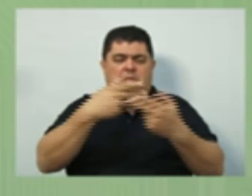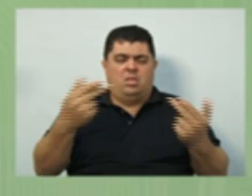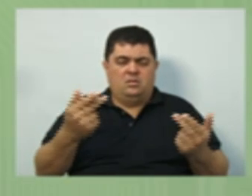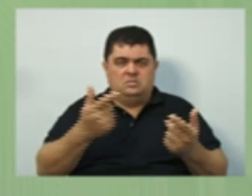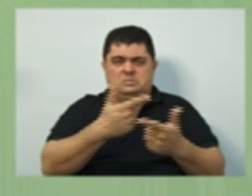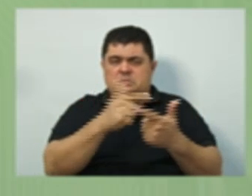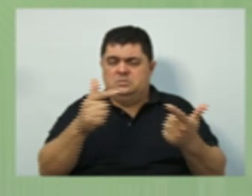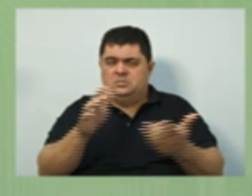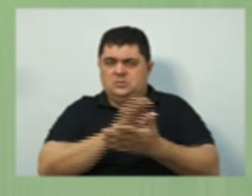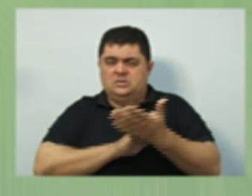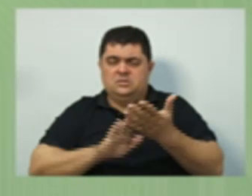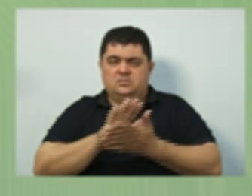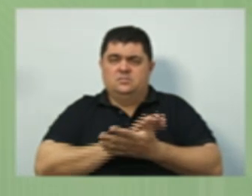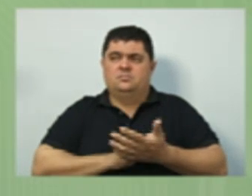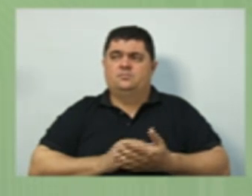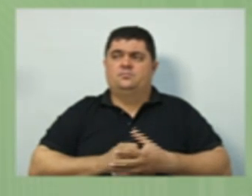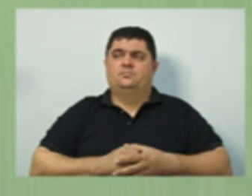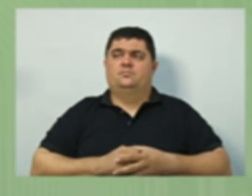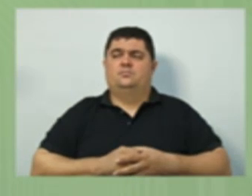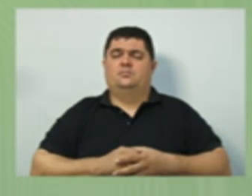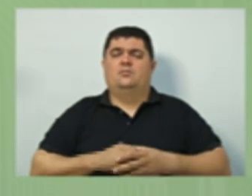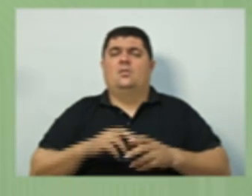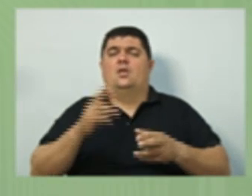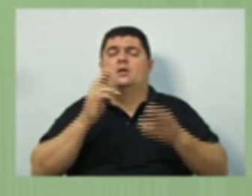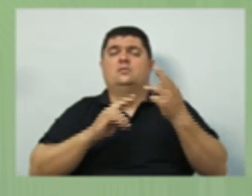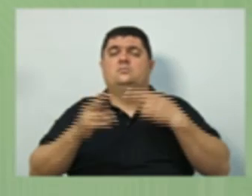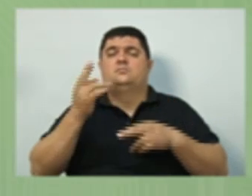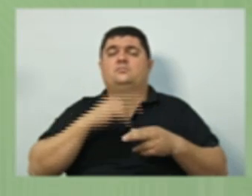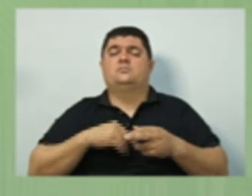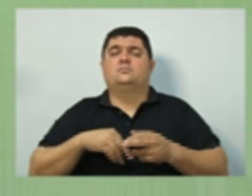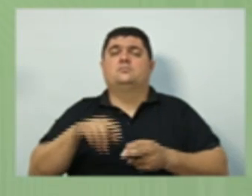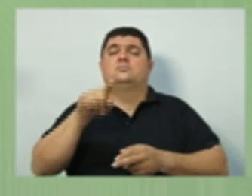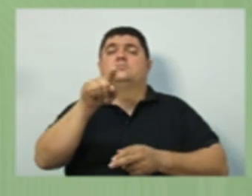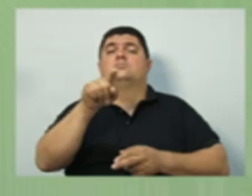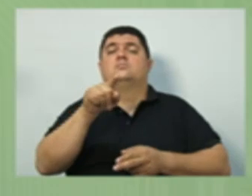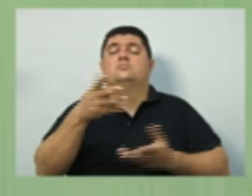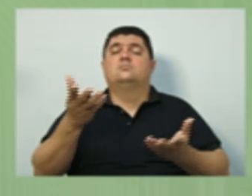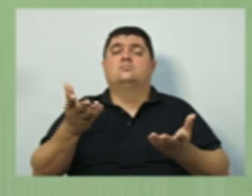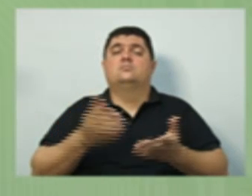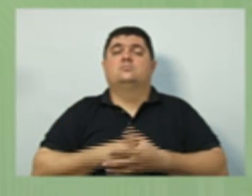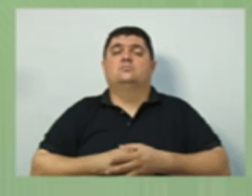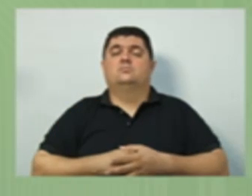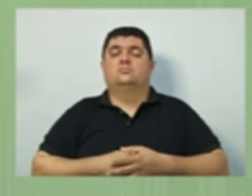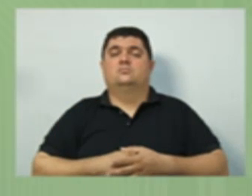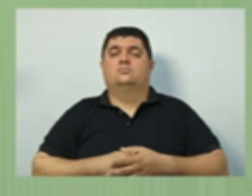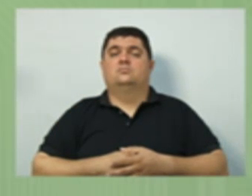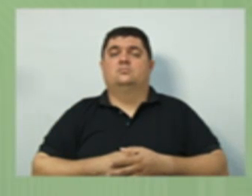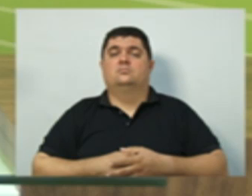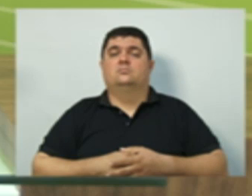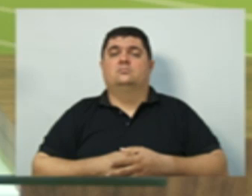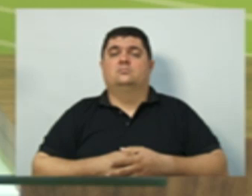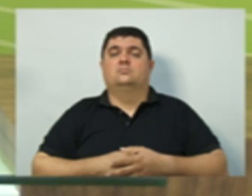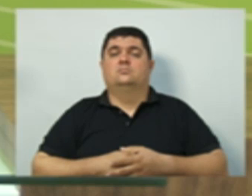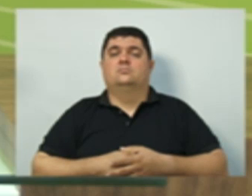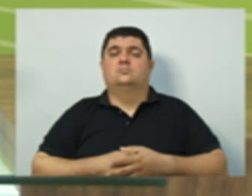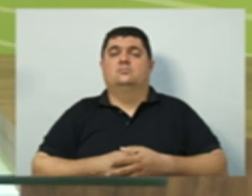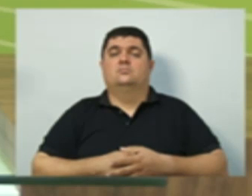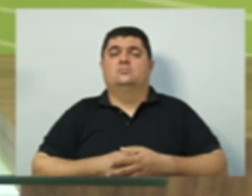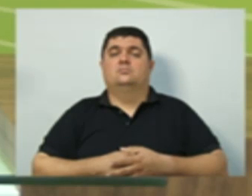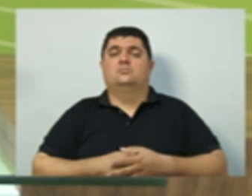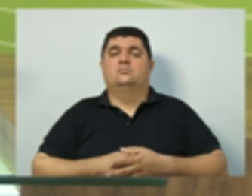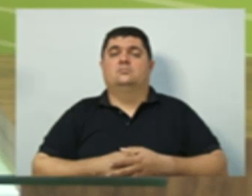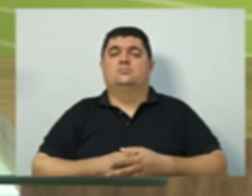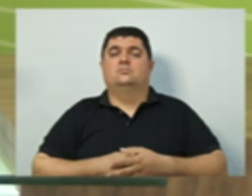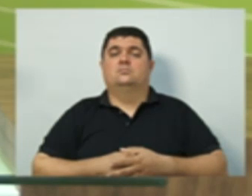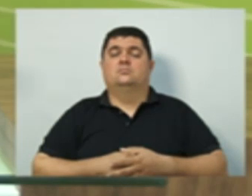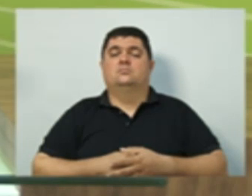no trabalho do campo. Qual é a resposta? Vocês. Vamos lá então, pessoal. Vamos começar aqui de